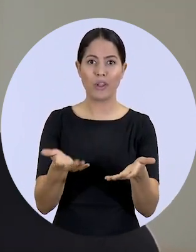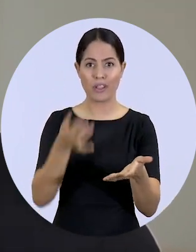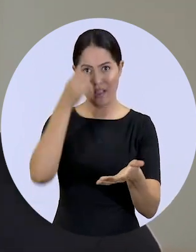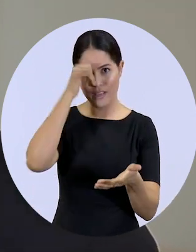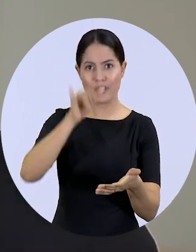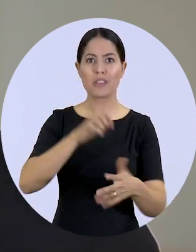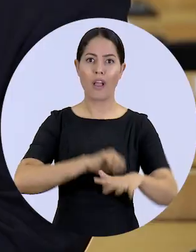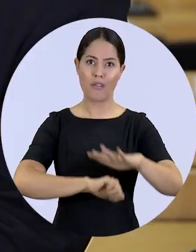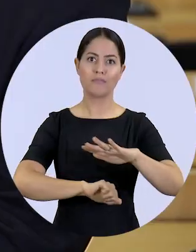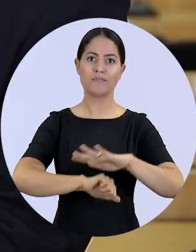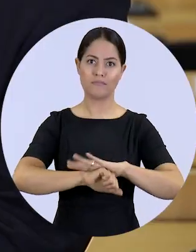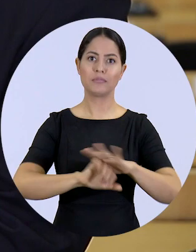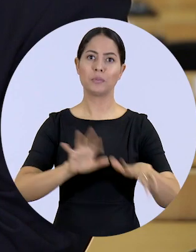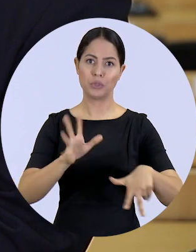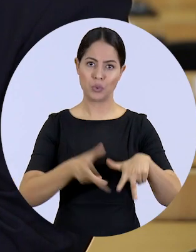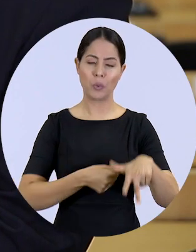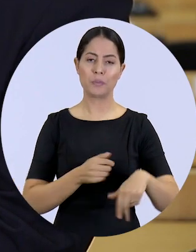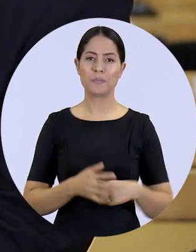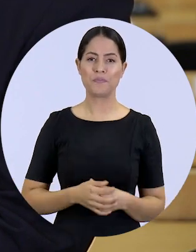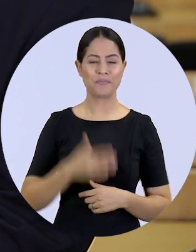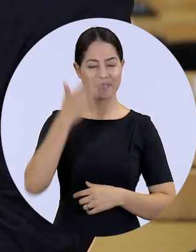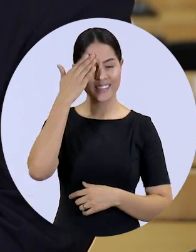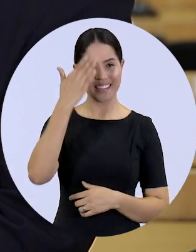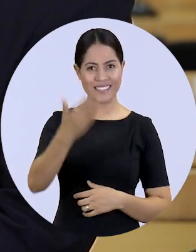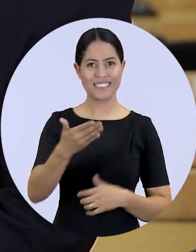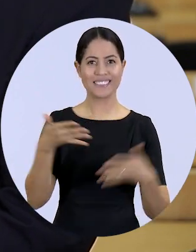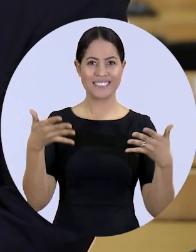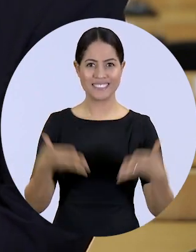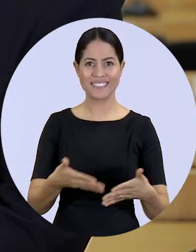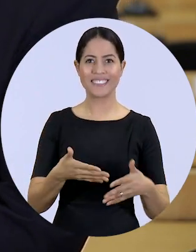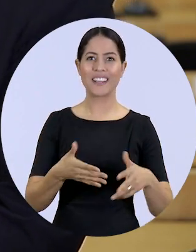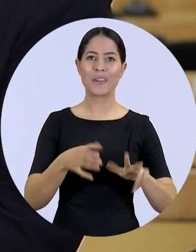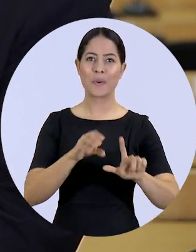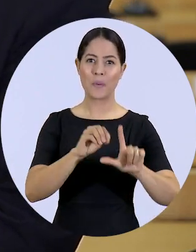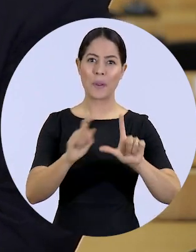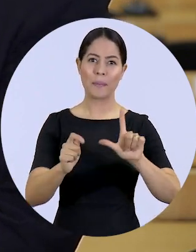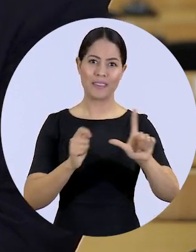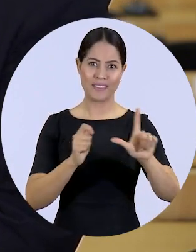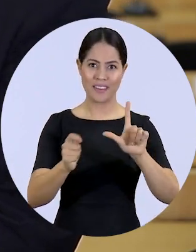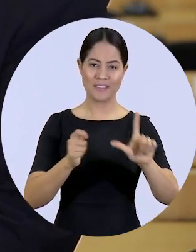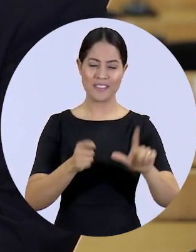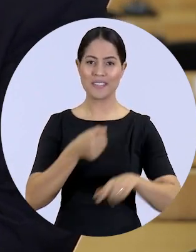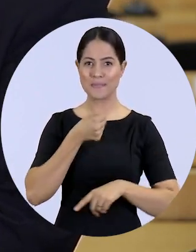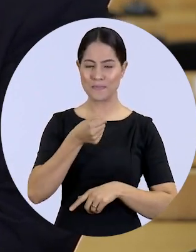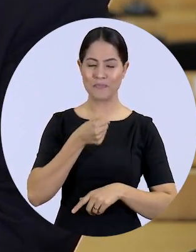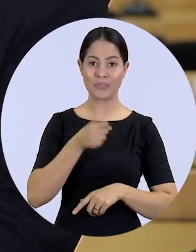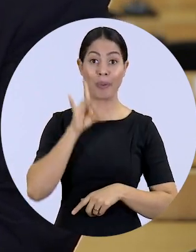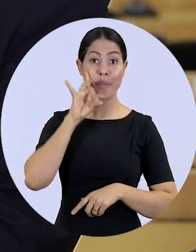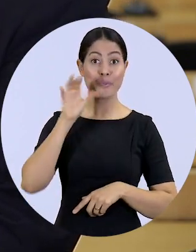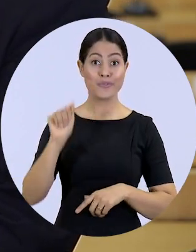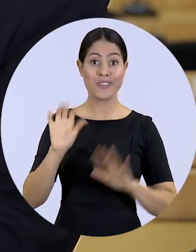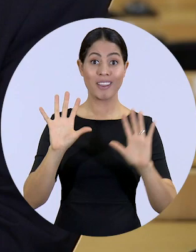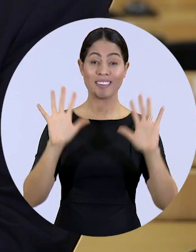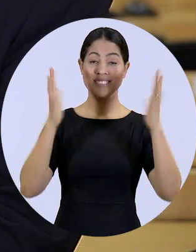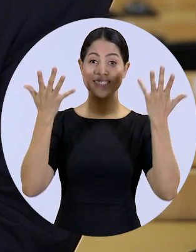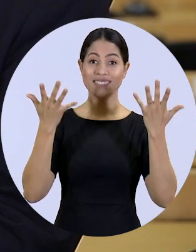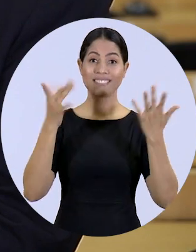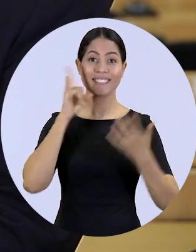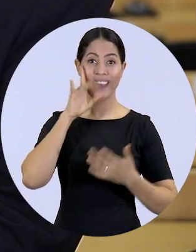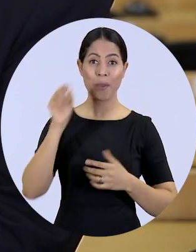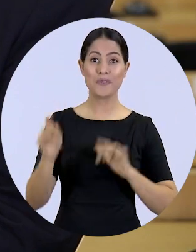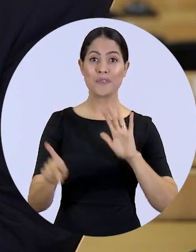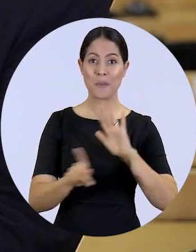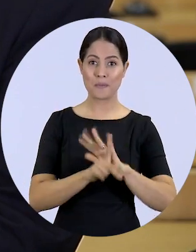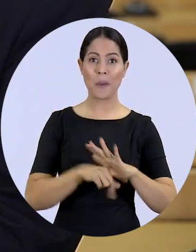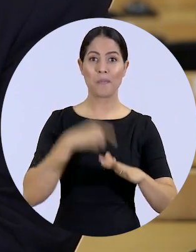as práticas de corrupção. Então, doutor Gustavo, gostaria de te agradecer por participar conosco aqui do OAB Entrevista. Um dia que a gente comemorou, que foi justamente